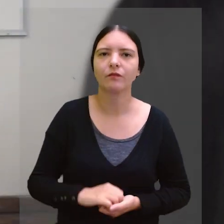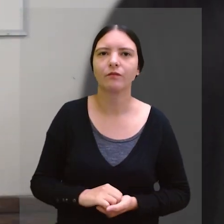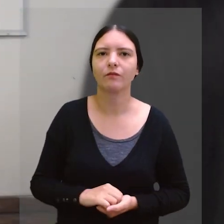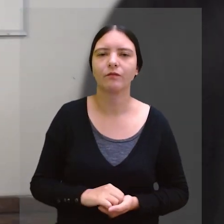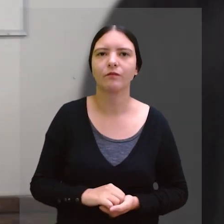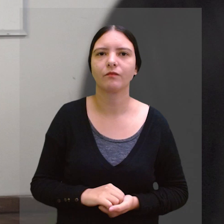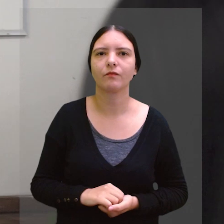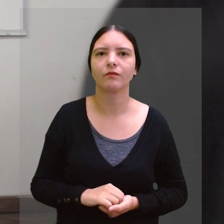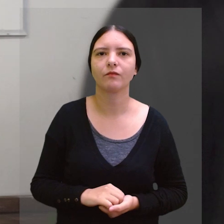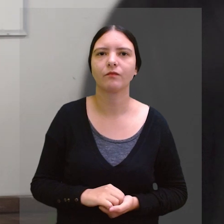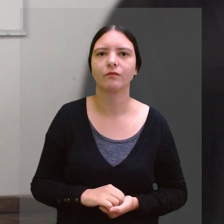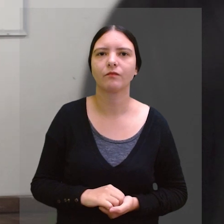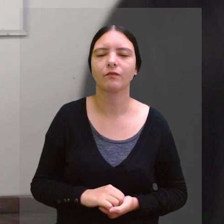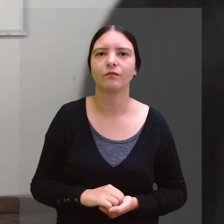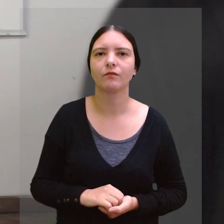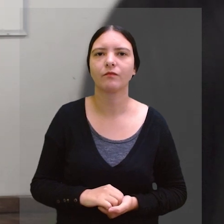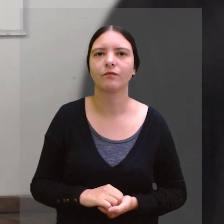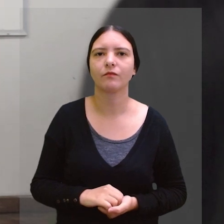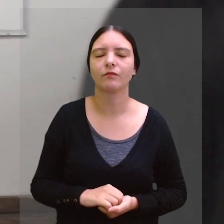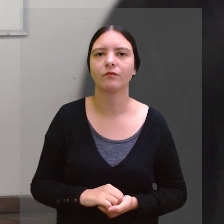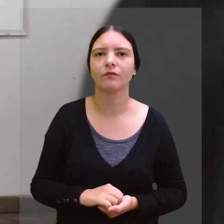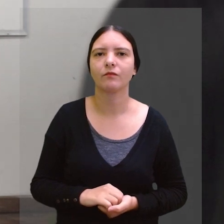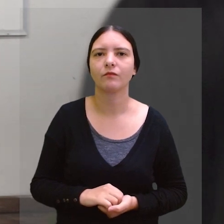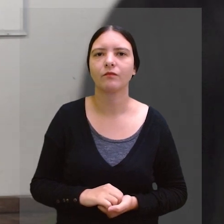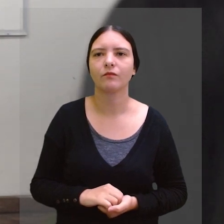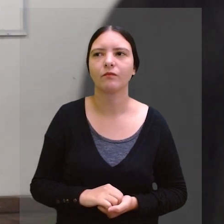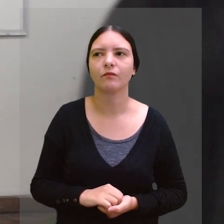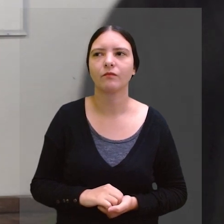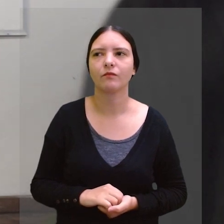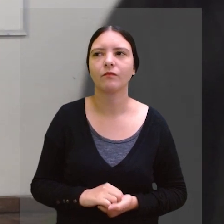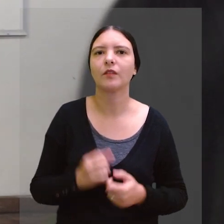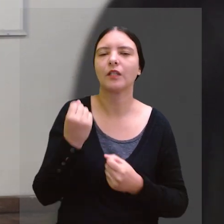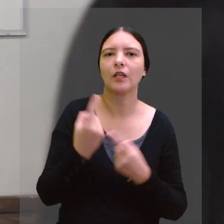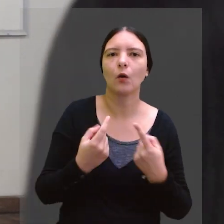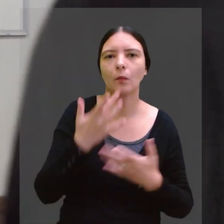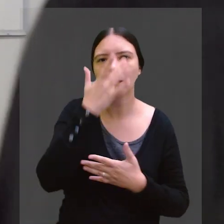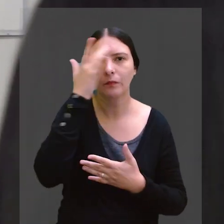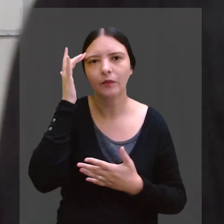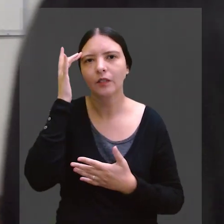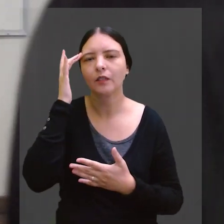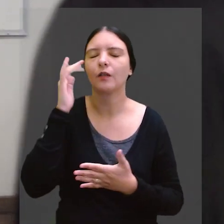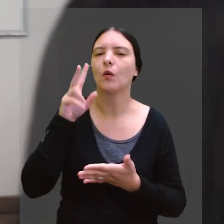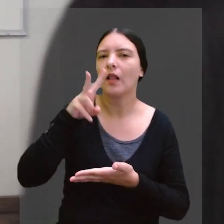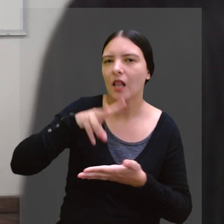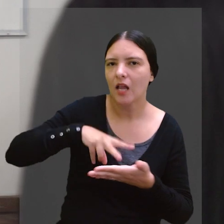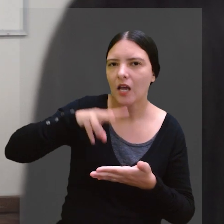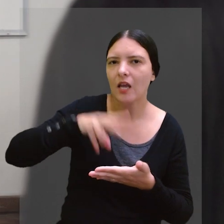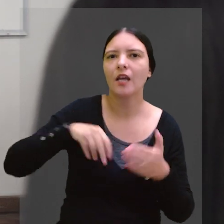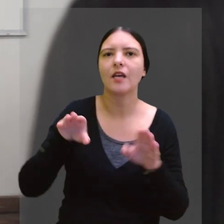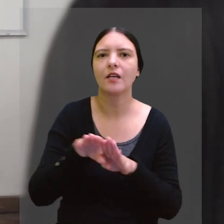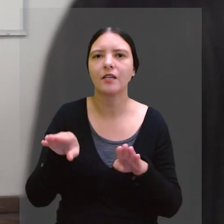uma das aulas de redação para os meninos, a posição que nós lemos,